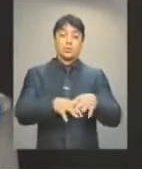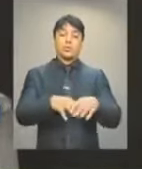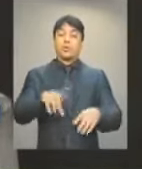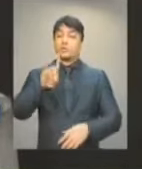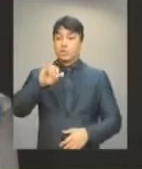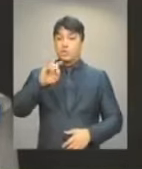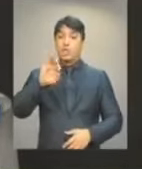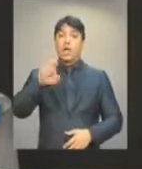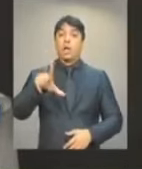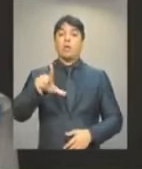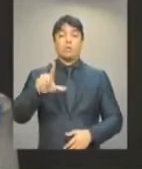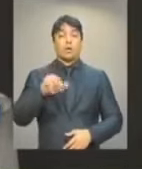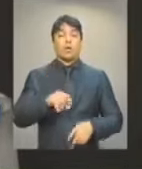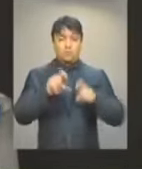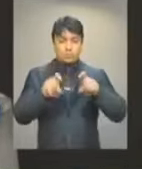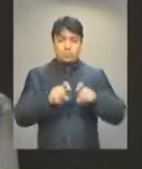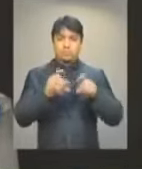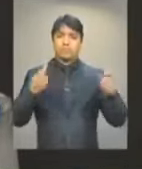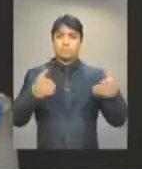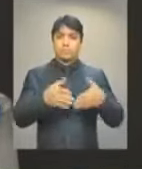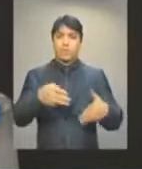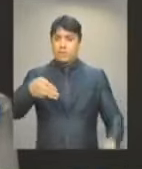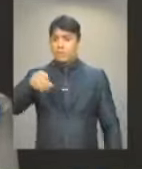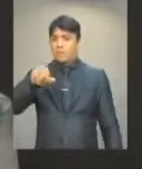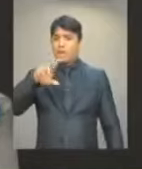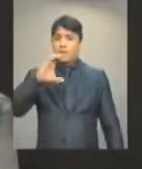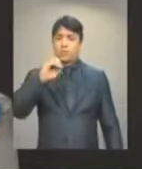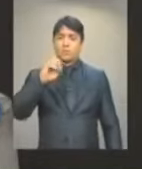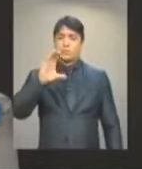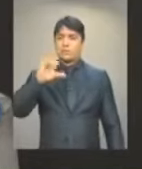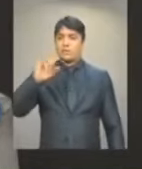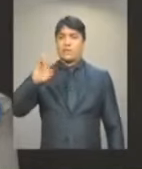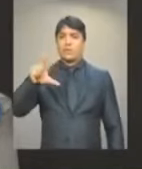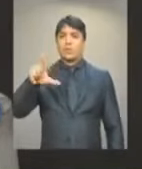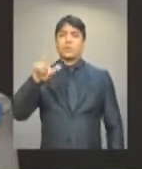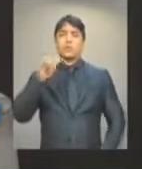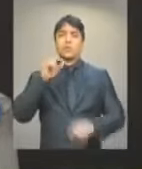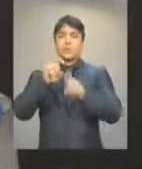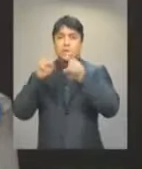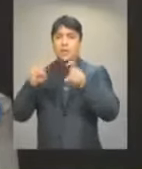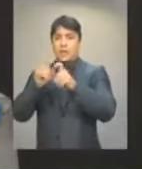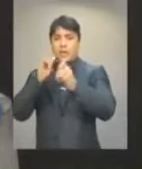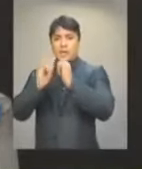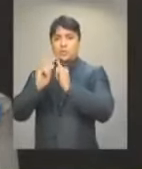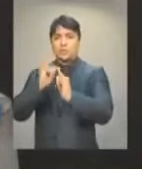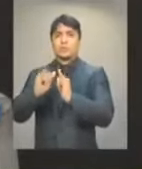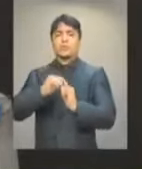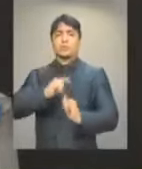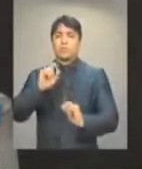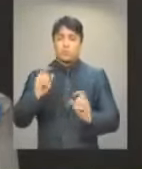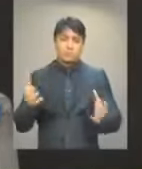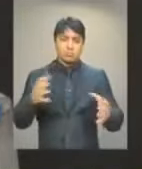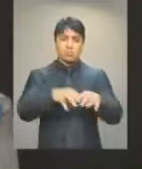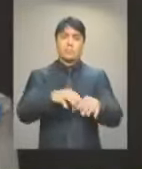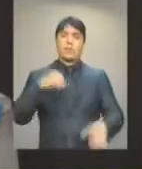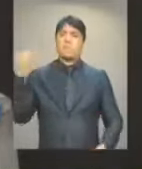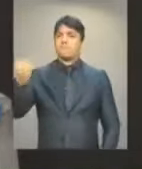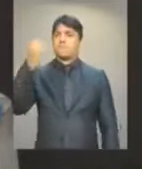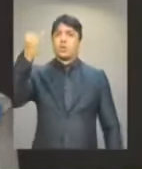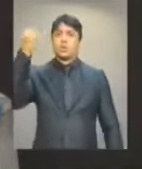digital. O Marco Civil da Internet diz que hoje a inclusão digital é um direito